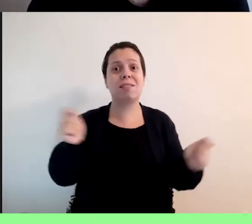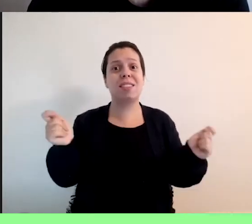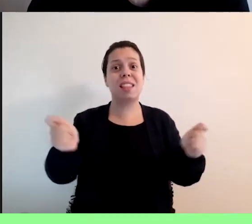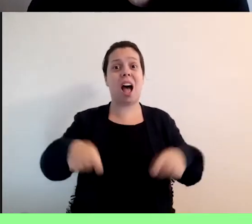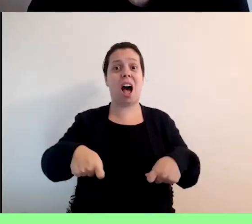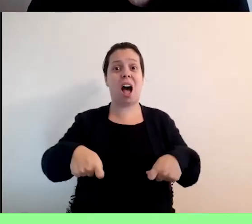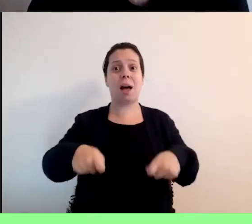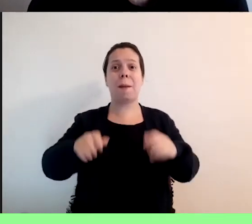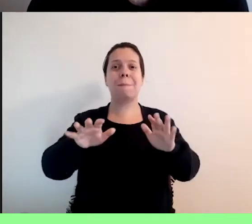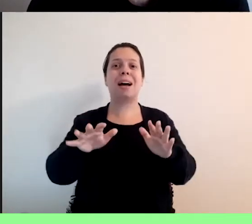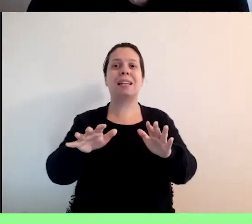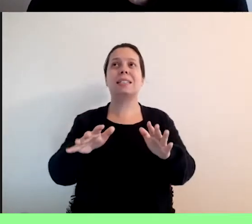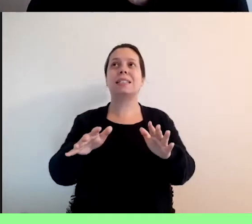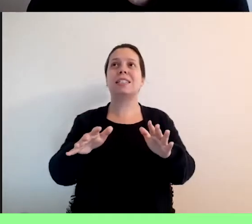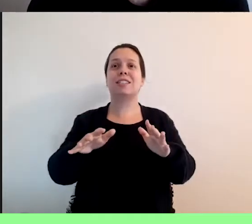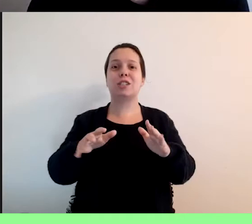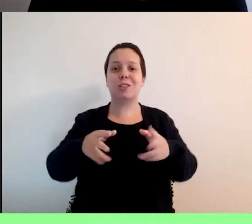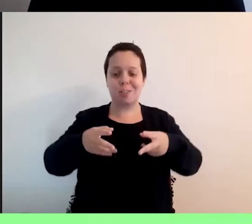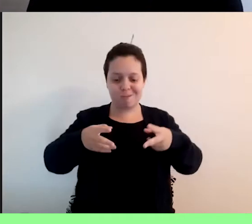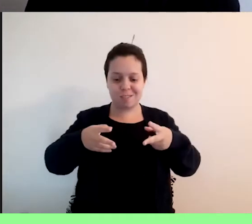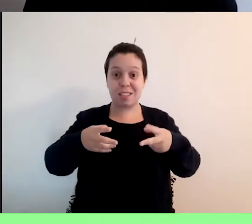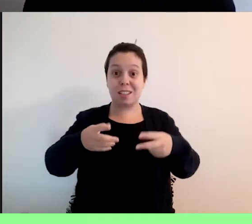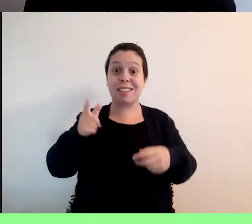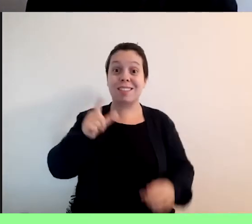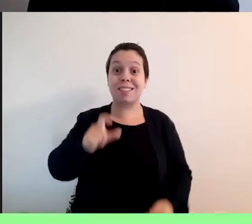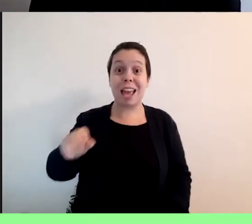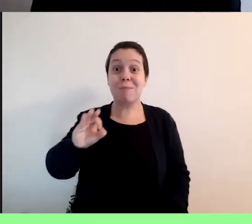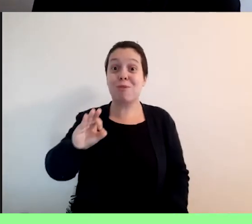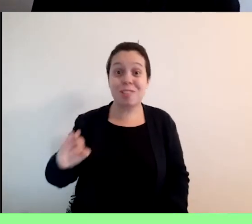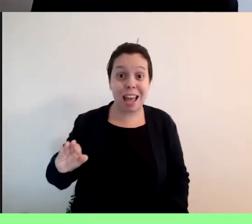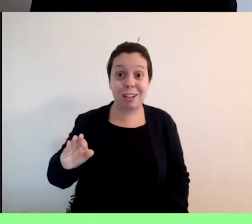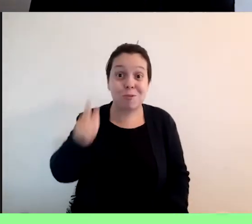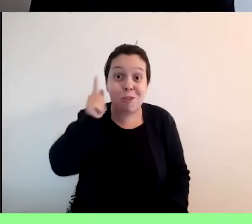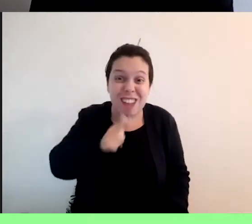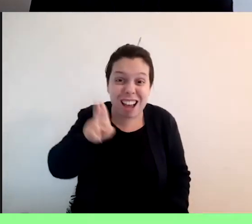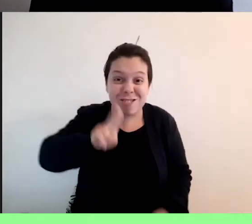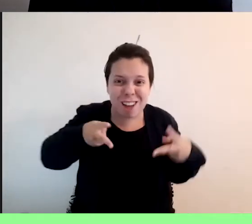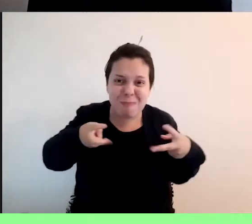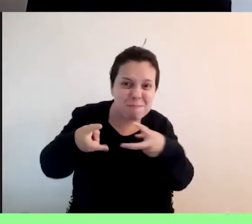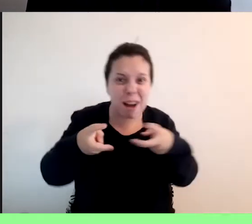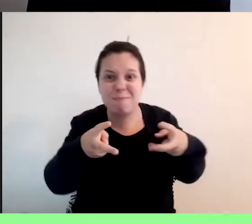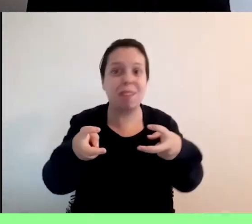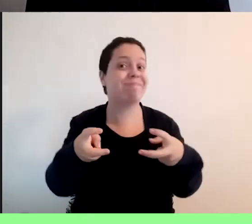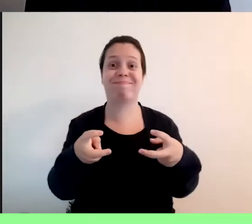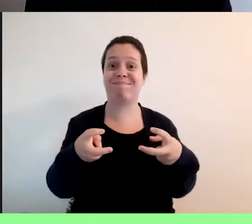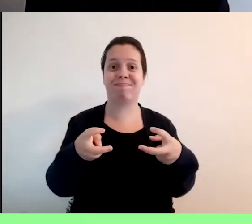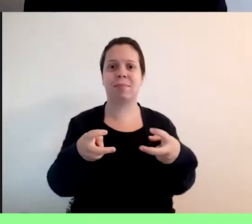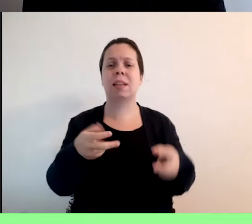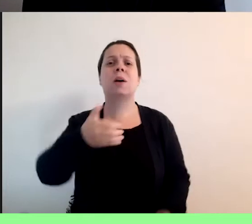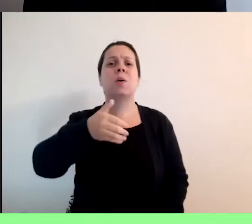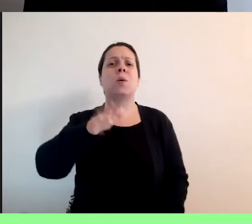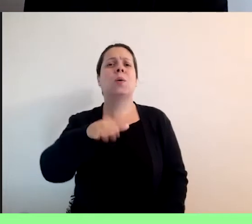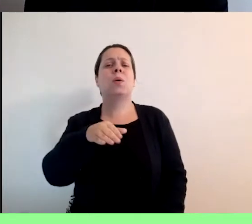né? Elas 100%. E, Lili, uma dúvida, assim, então, para exemplificar um pouco